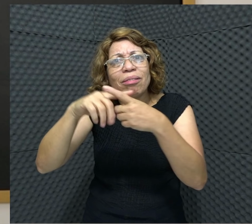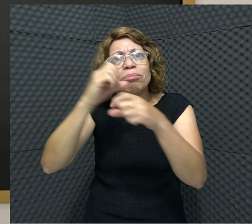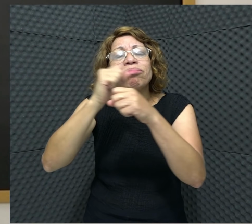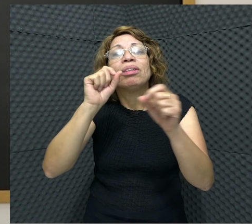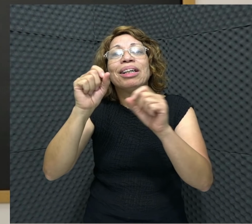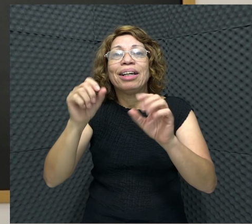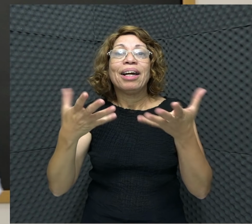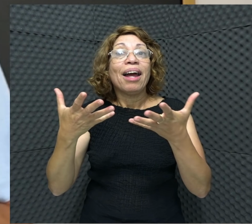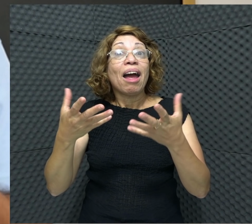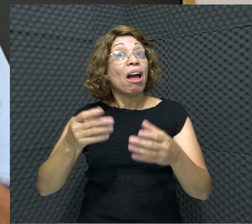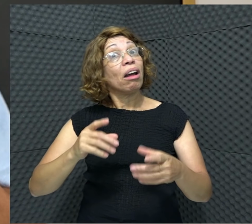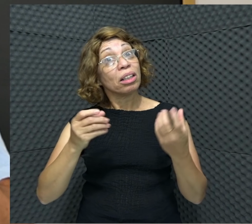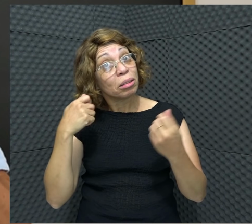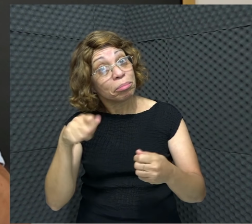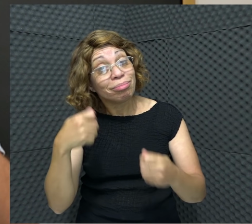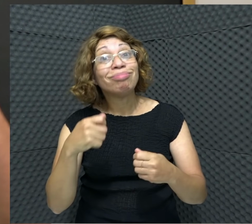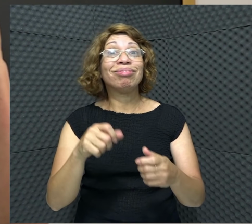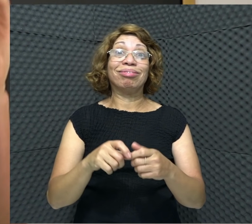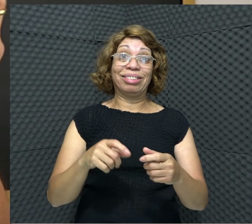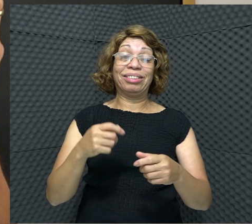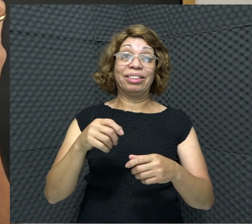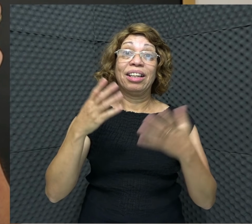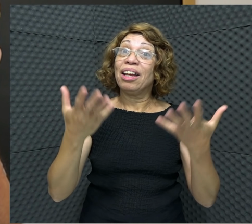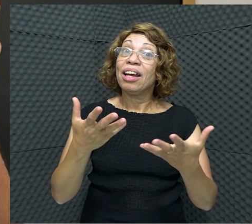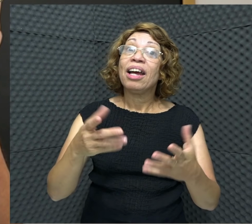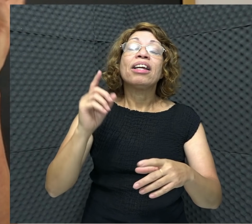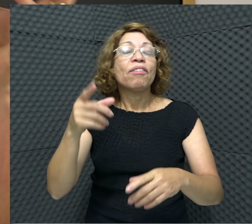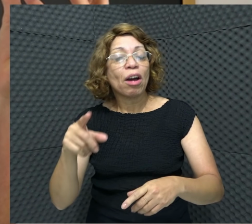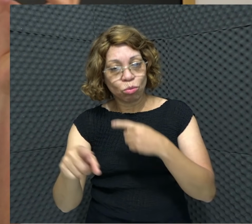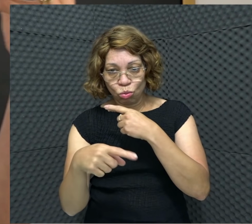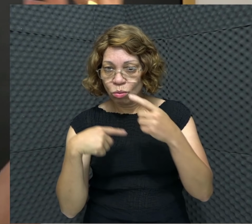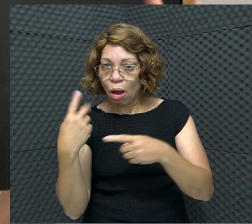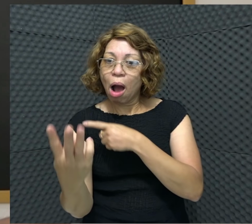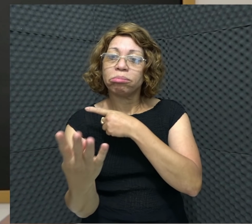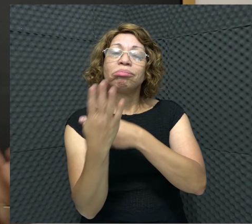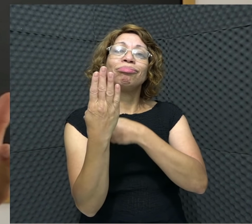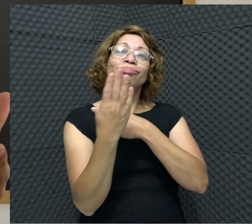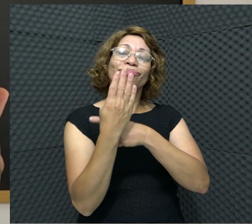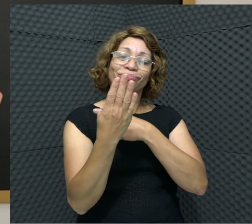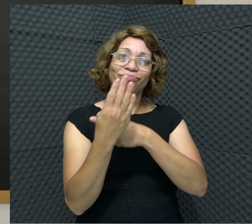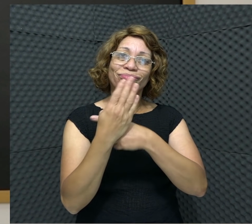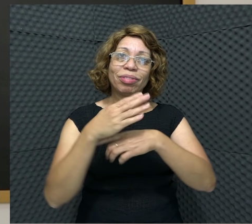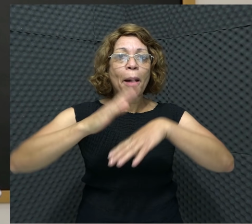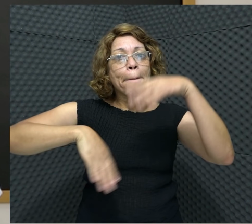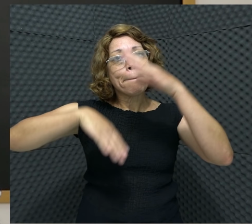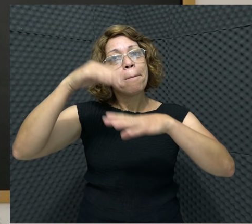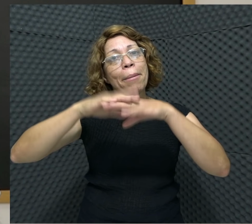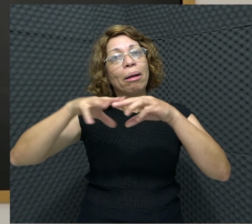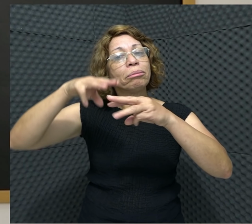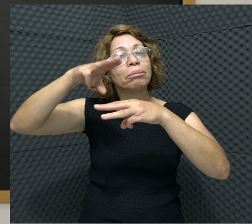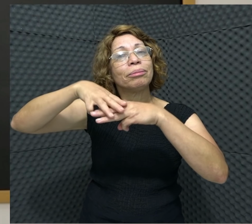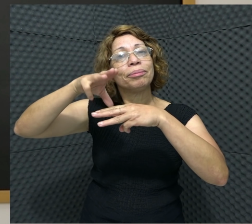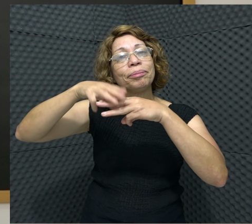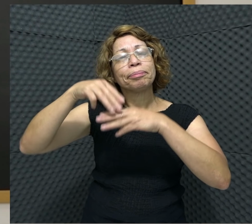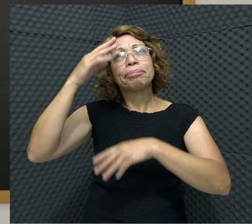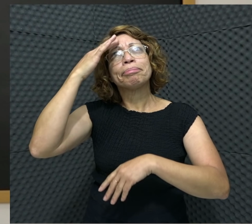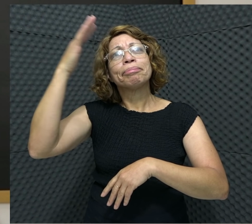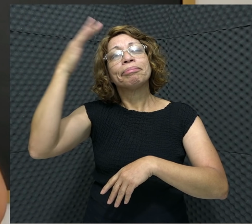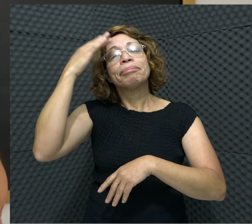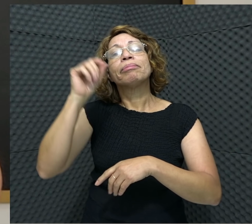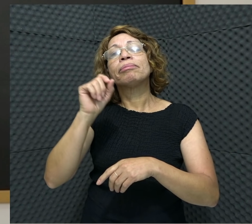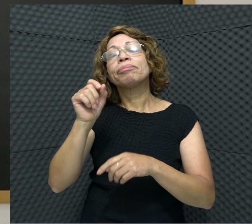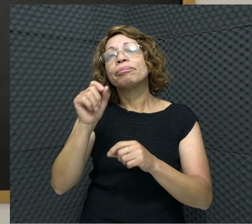amigos, nada mais é do que uma ferramenta que irá nos ajudar no estudo prático da